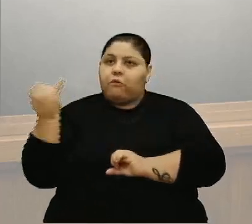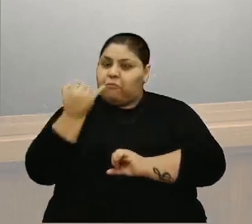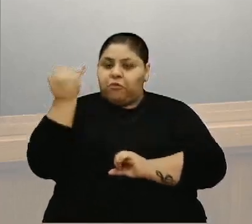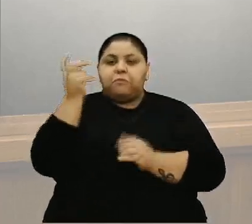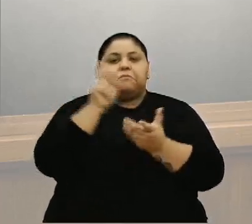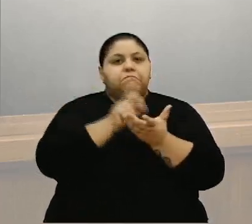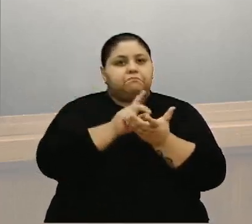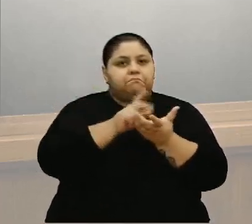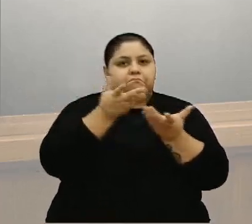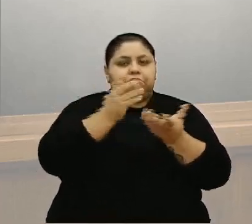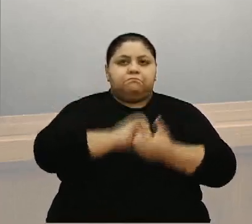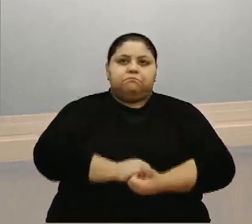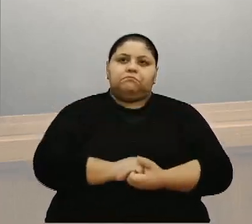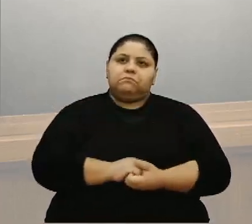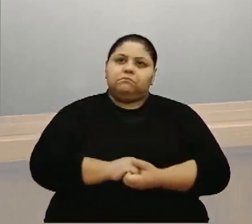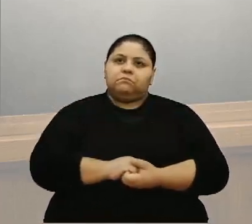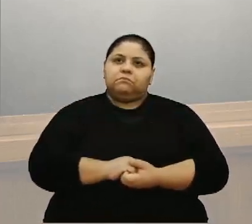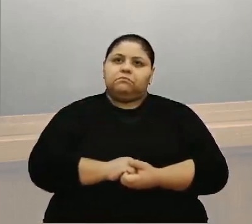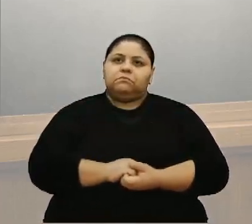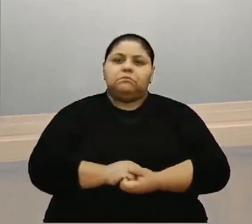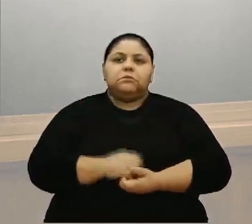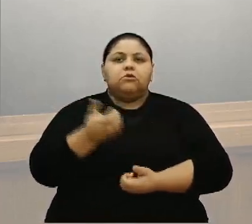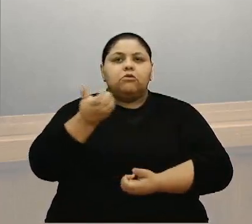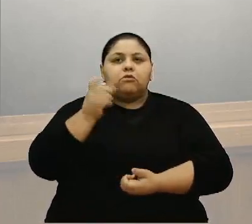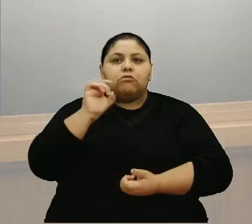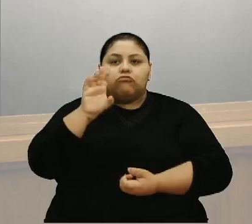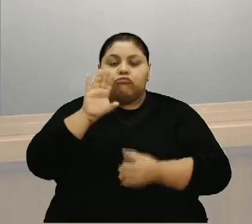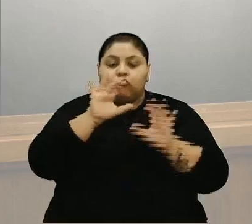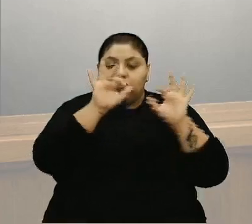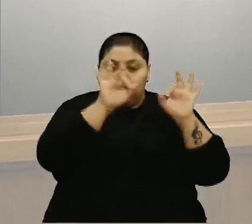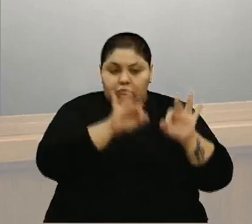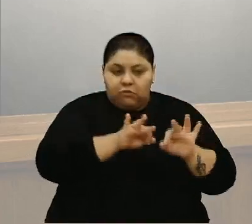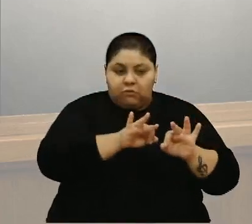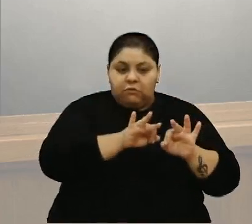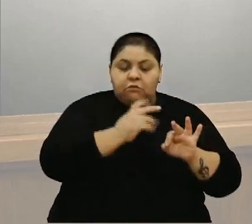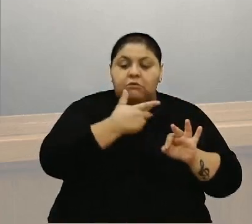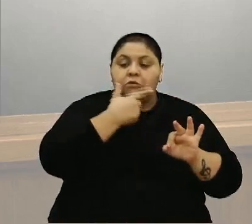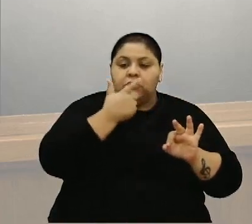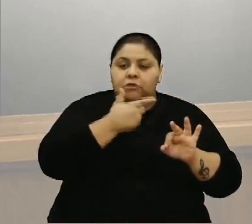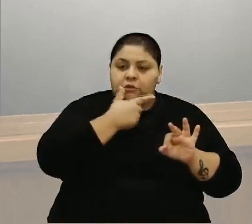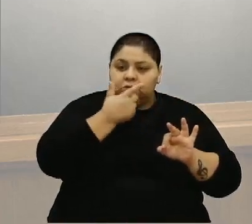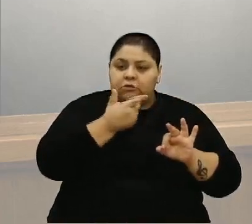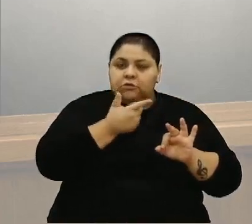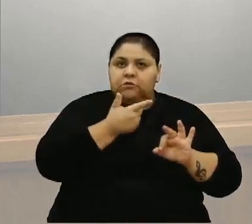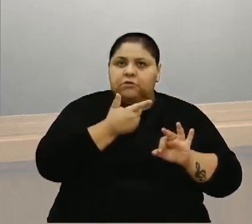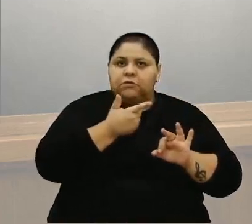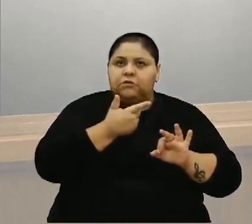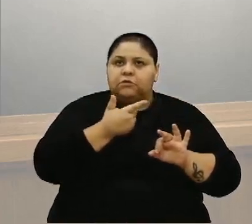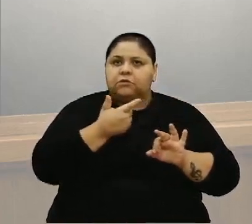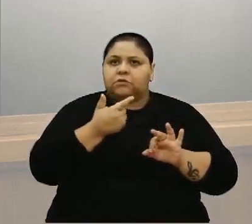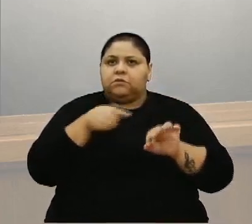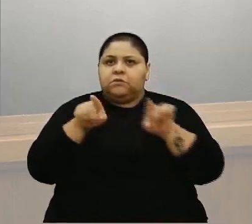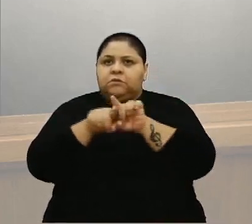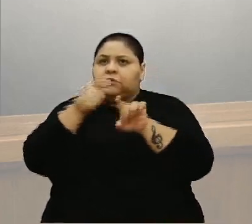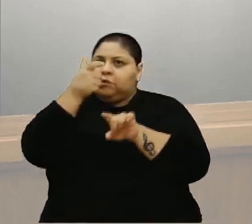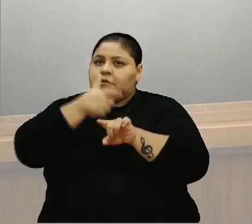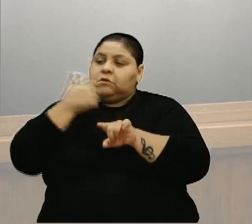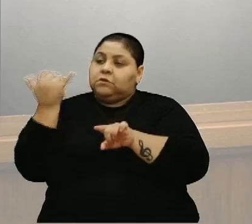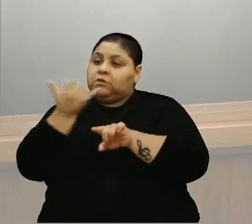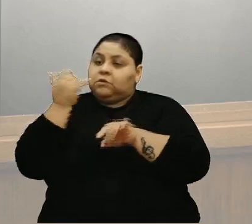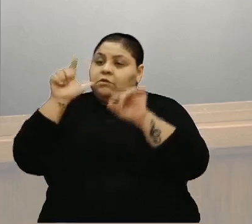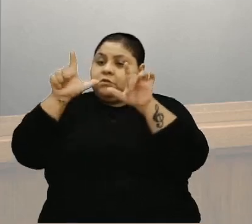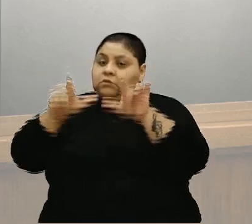mesmo. E eu queria só terminar, então, essa minha fala. Eu também acho importante esse gabinete